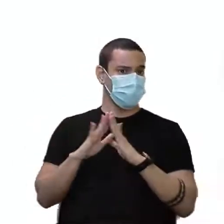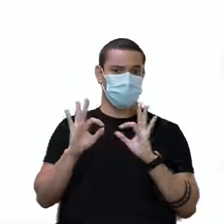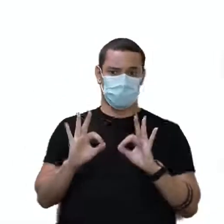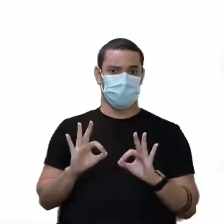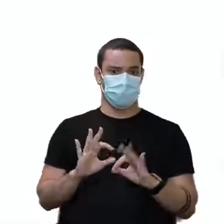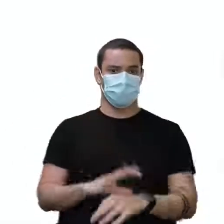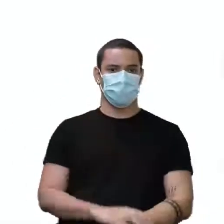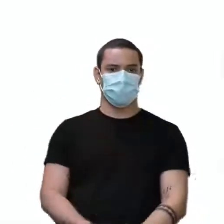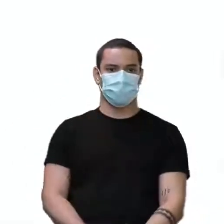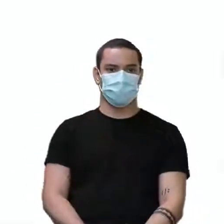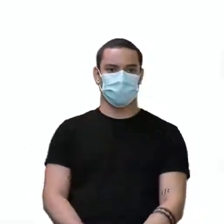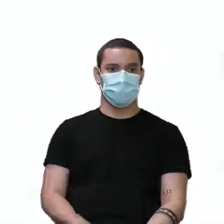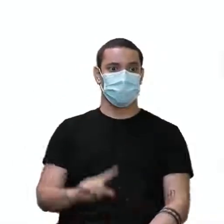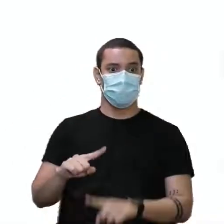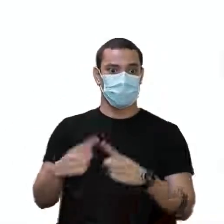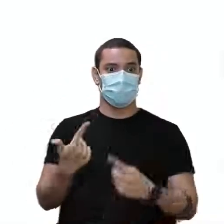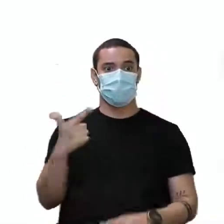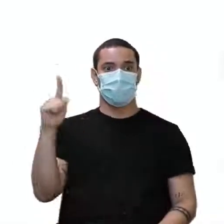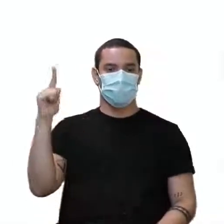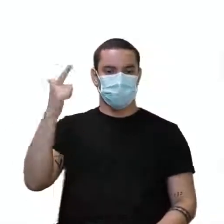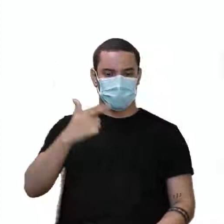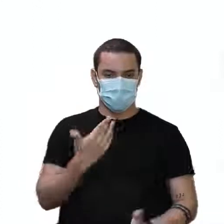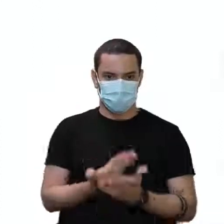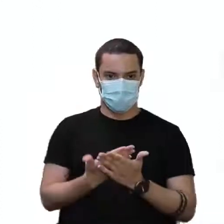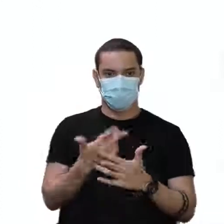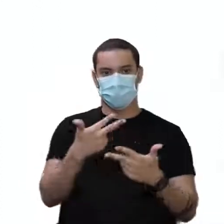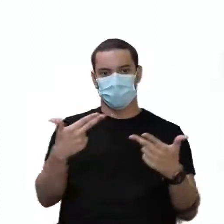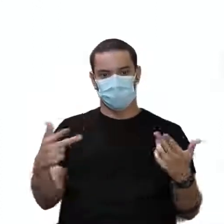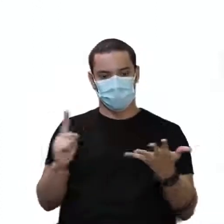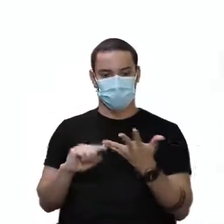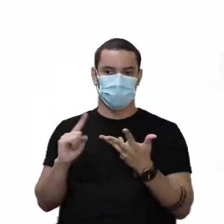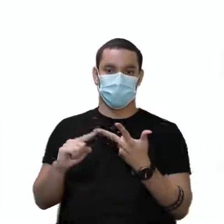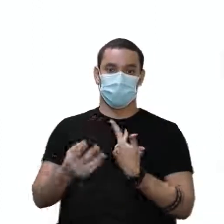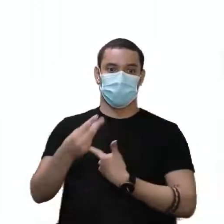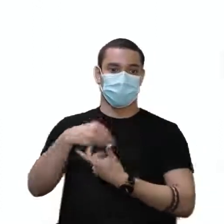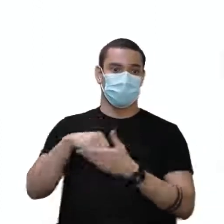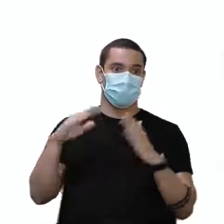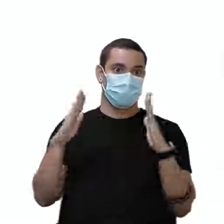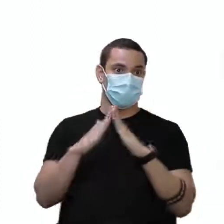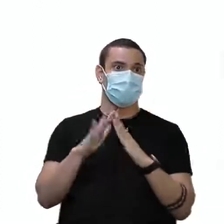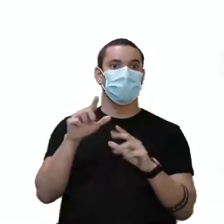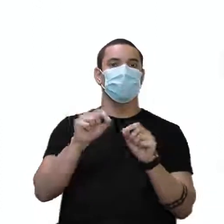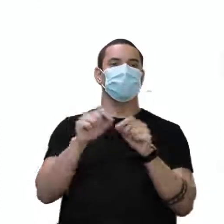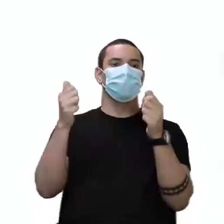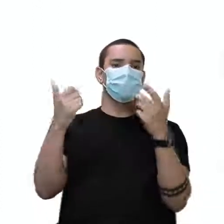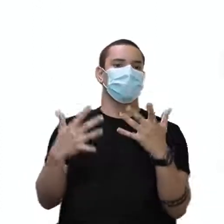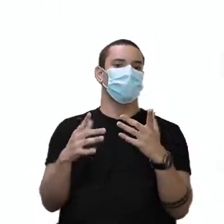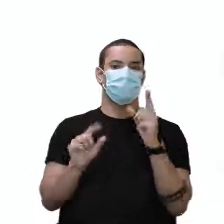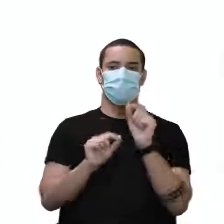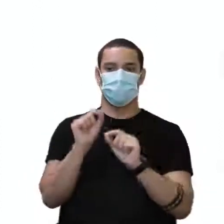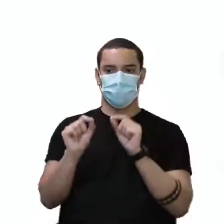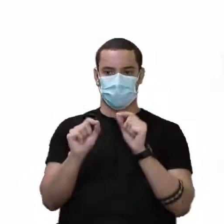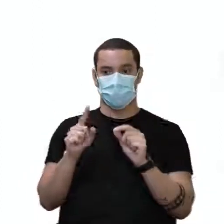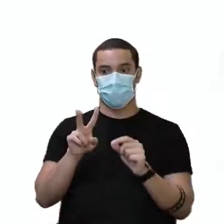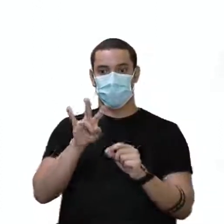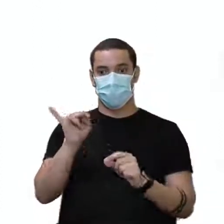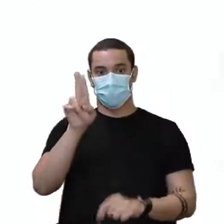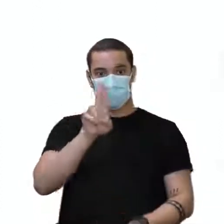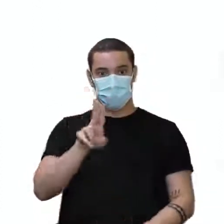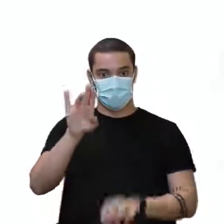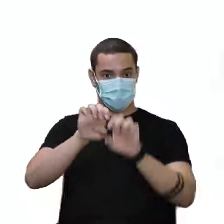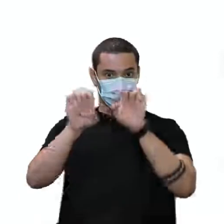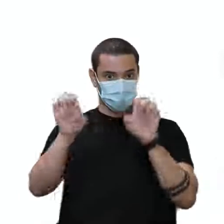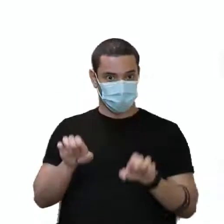quando chegar em casa, você ainda tem mais coisas para fazer, seus trabalhos de casa, né? E aí, o que você vai fazer? Você vai usar a estrutura do